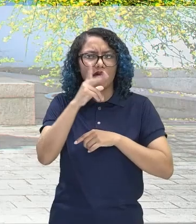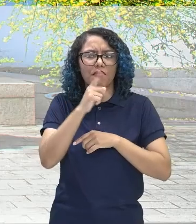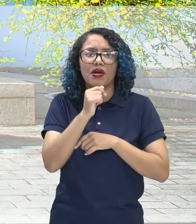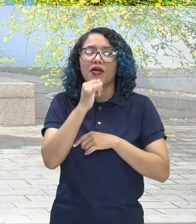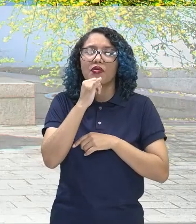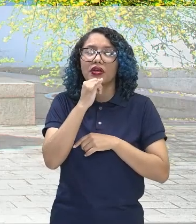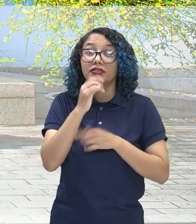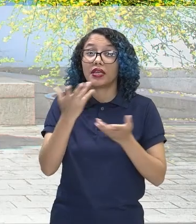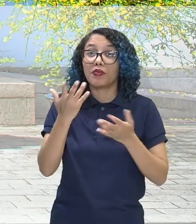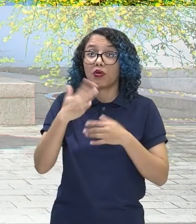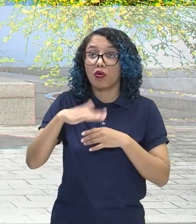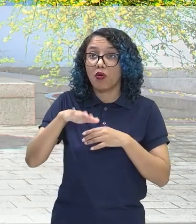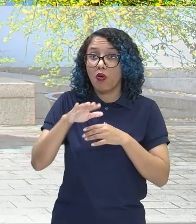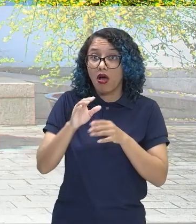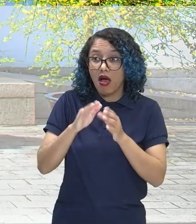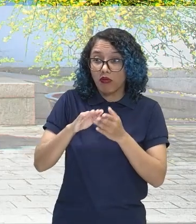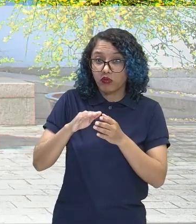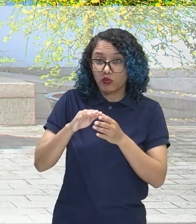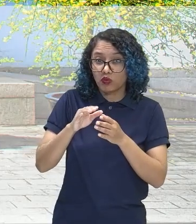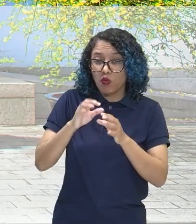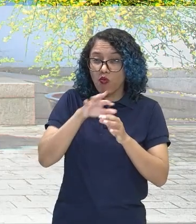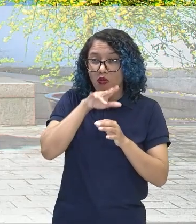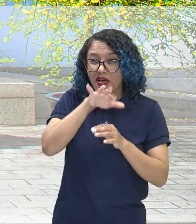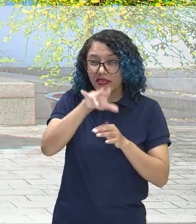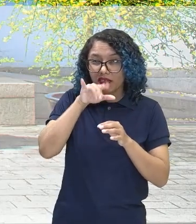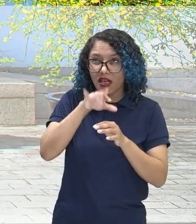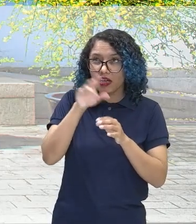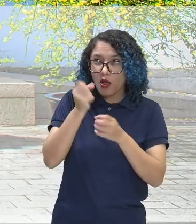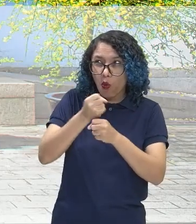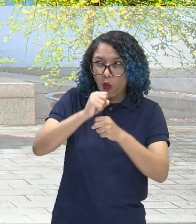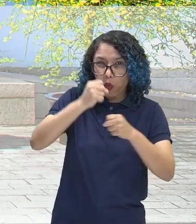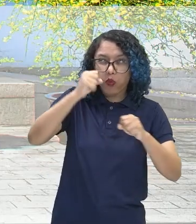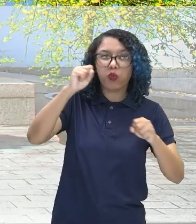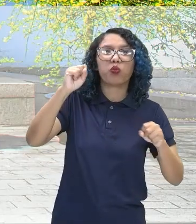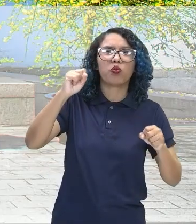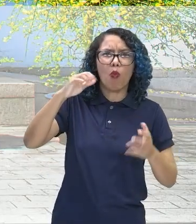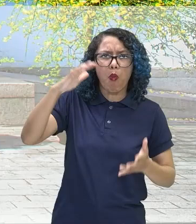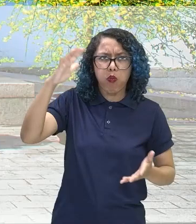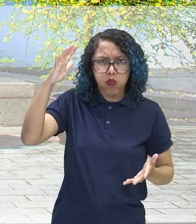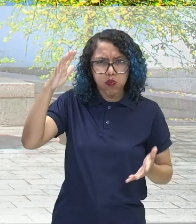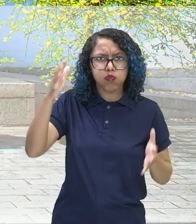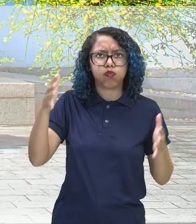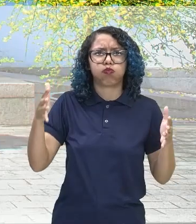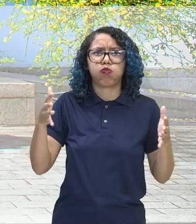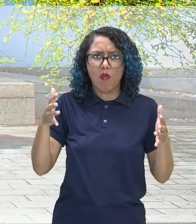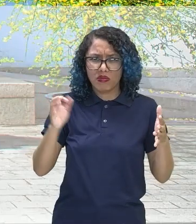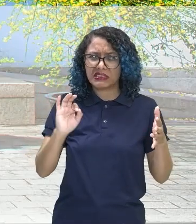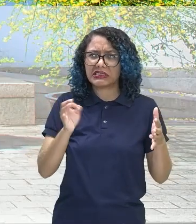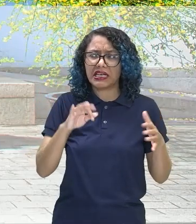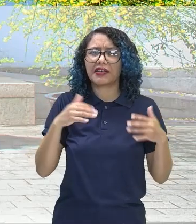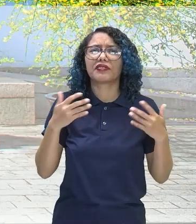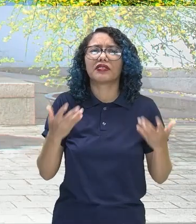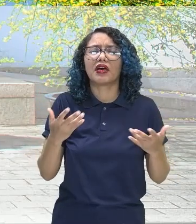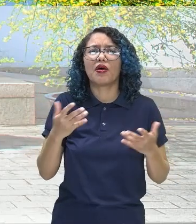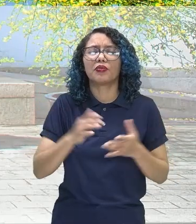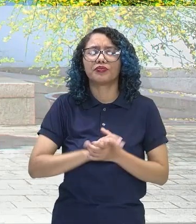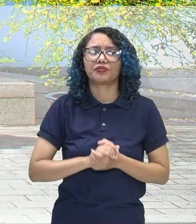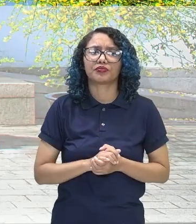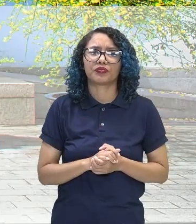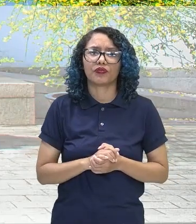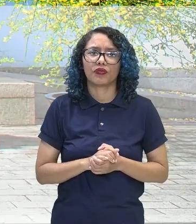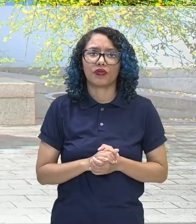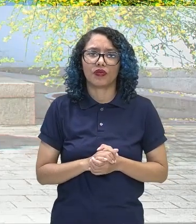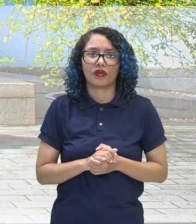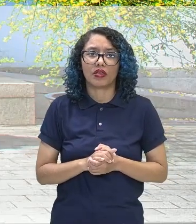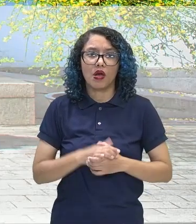estatura de um dragão, né? Pelo que a gente já viu aí nos filmes. Ele é grande, ele é robusto. Então, os movimentos,